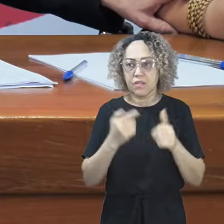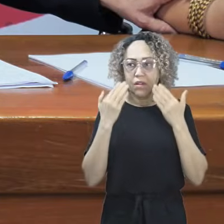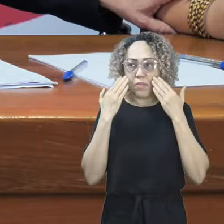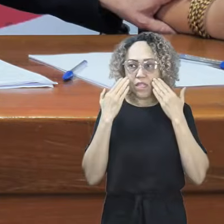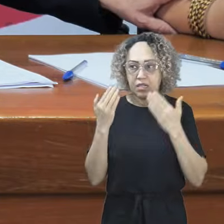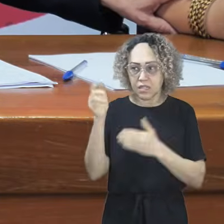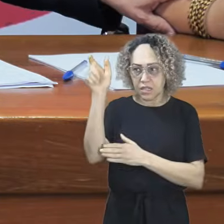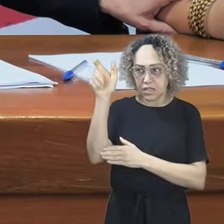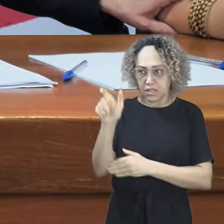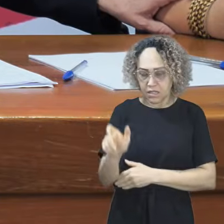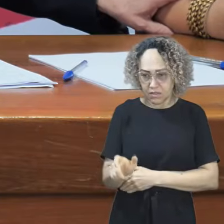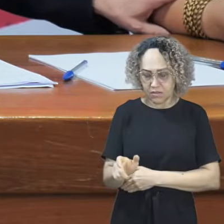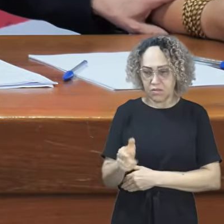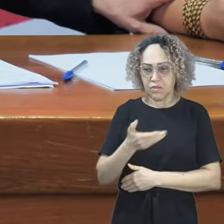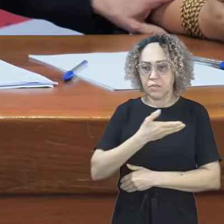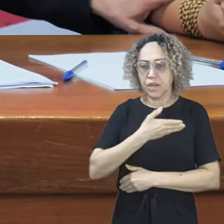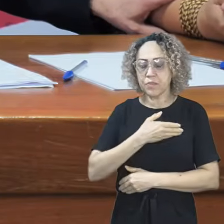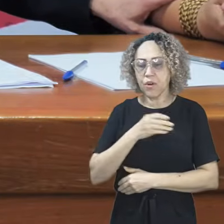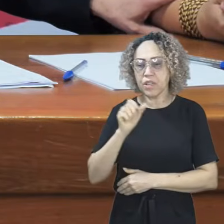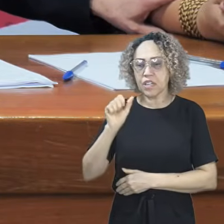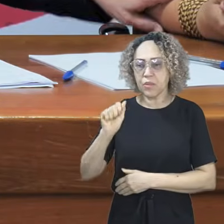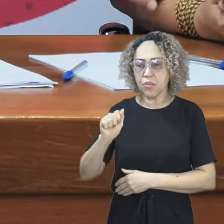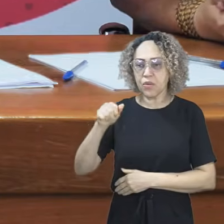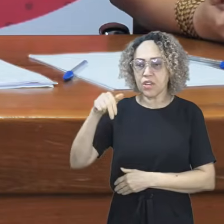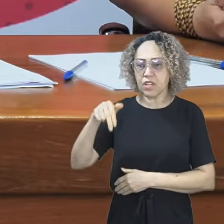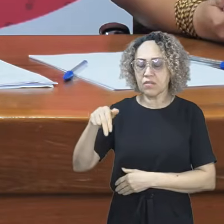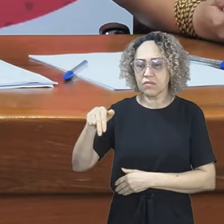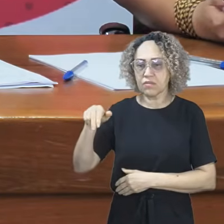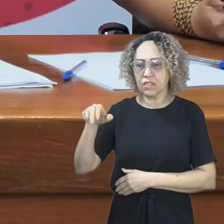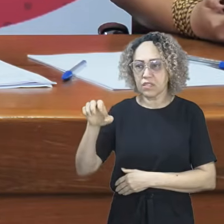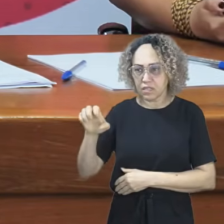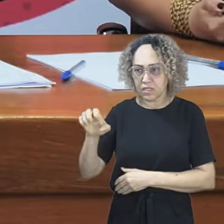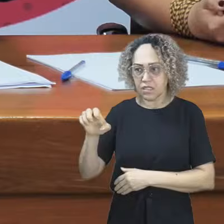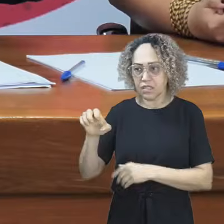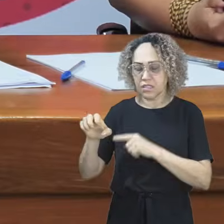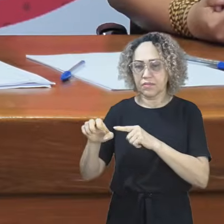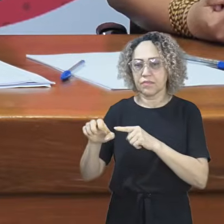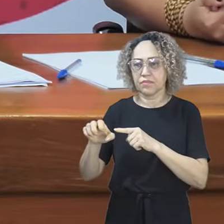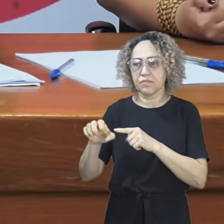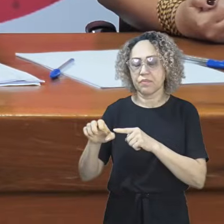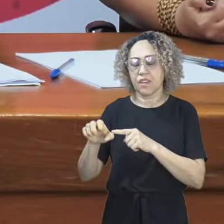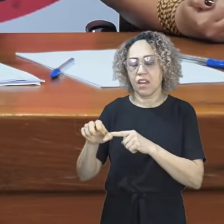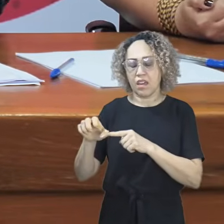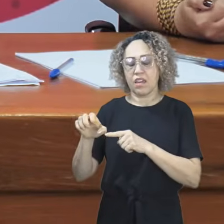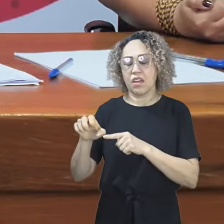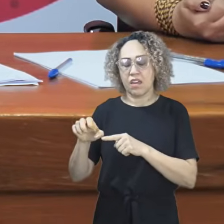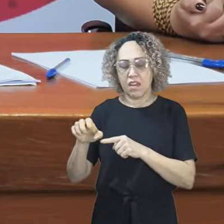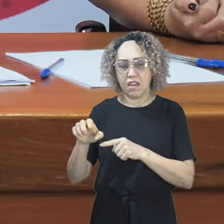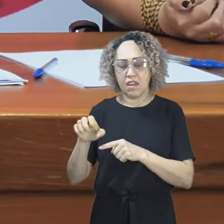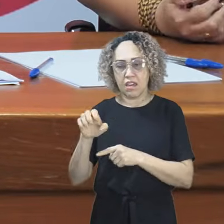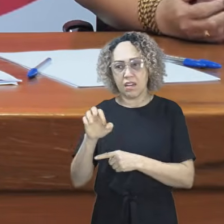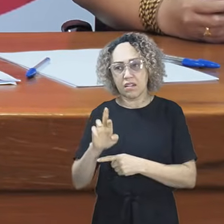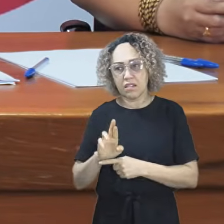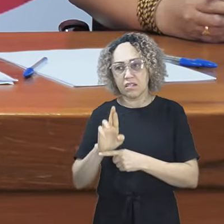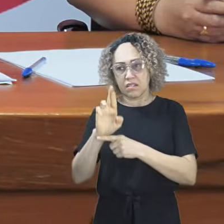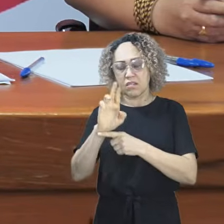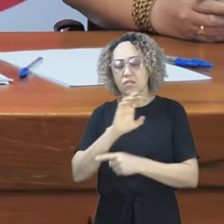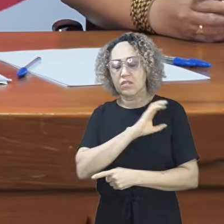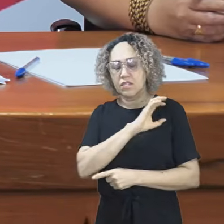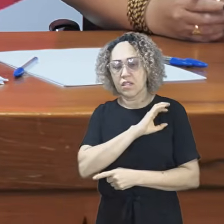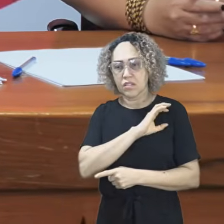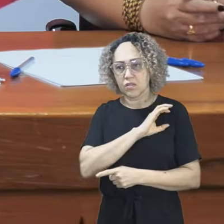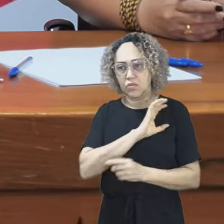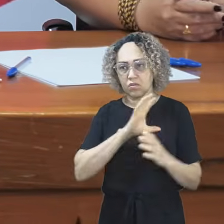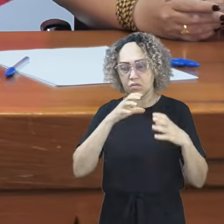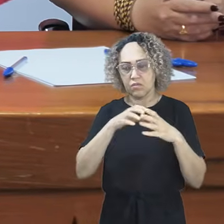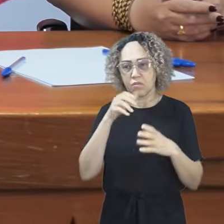que ela é secretária de organização do PT, ela é responsável pela organização desse processo todo,